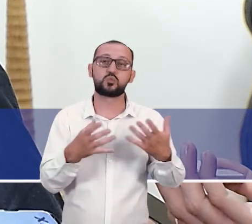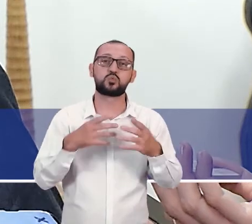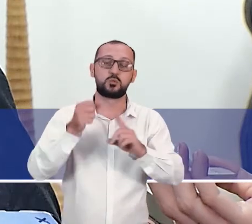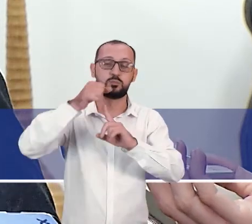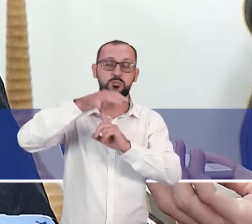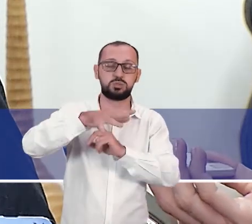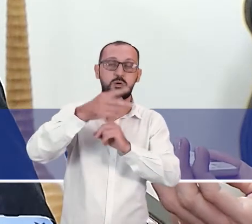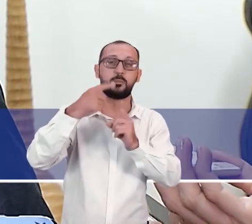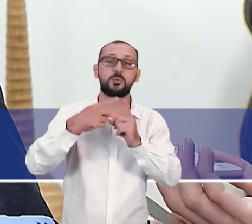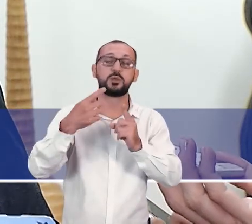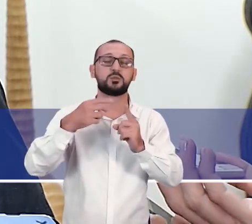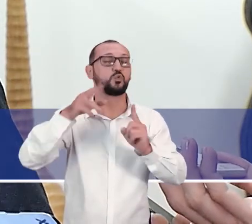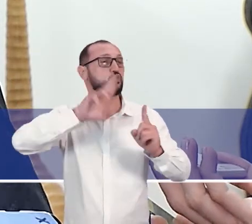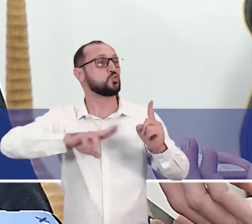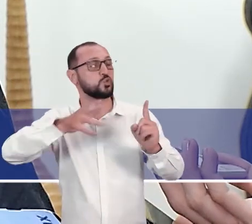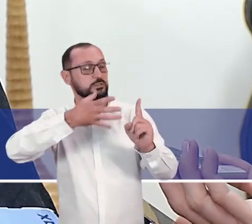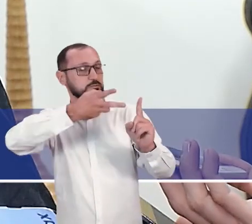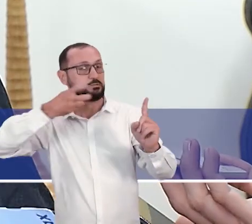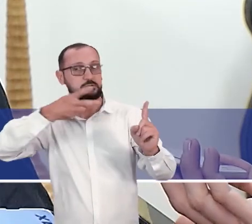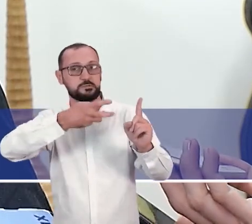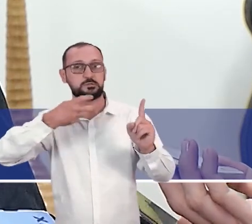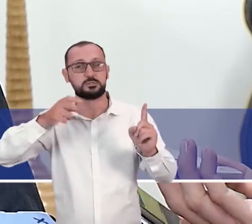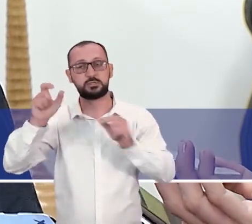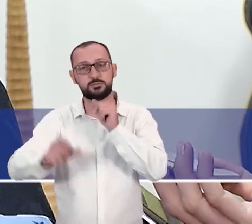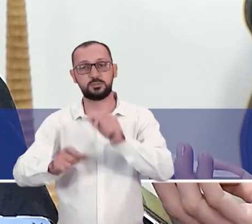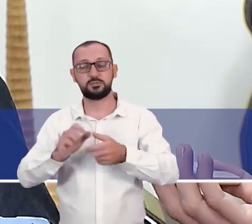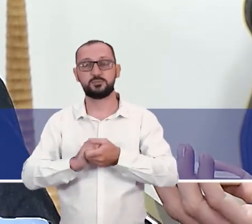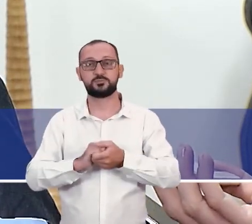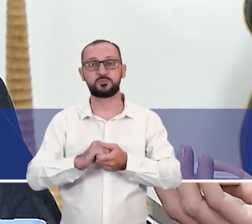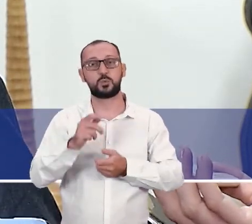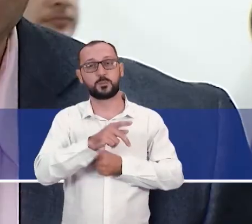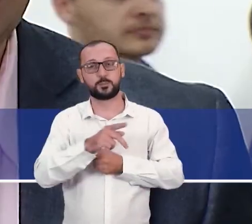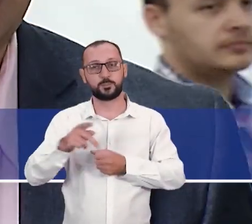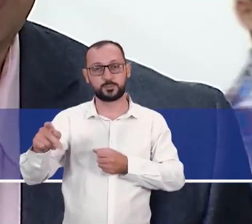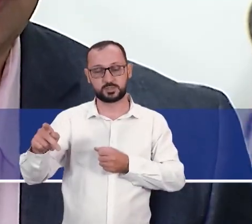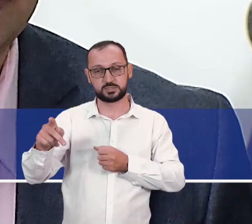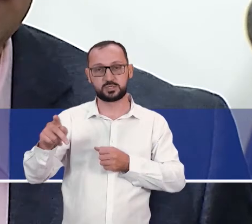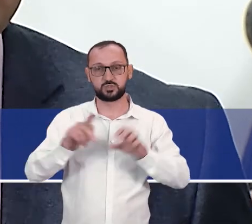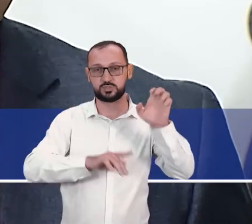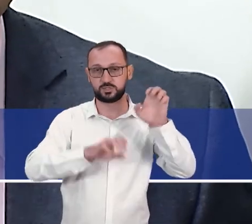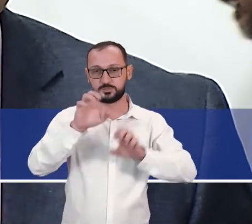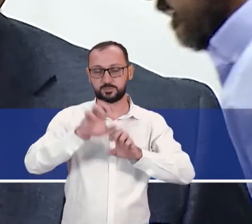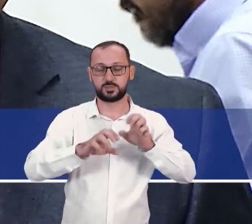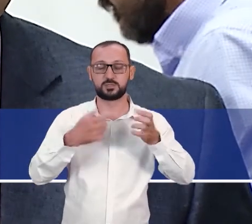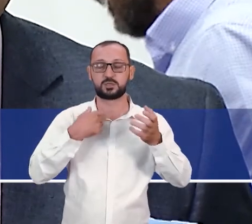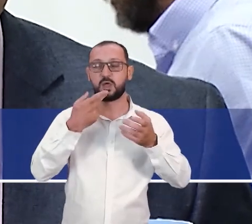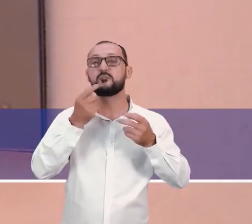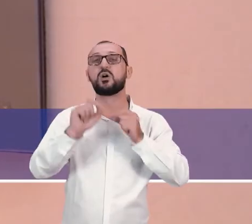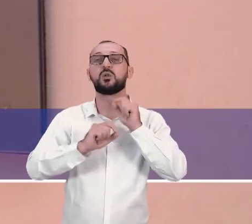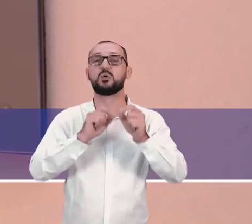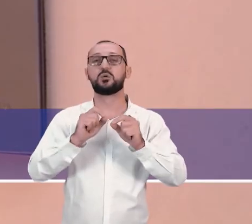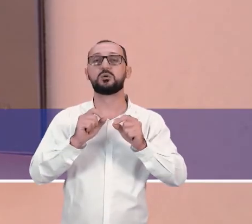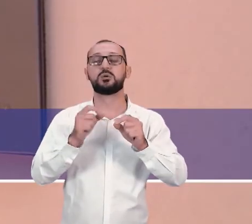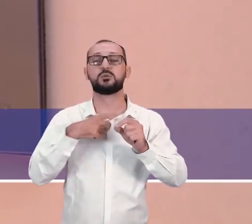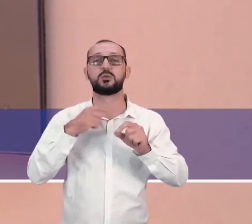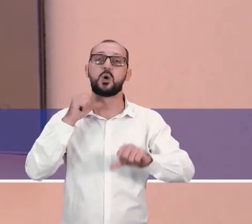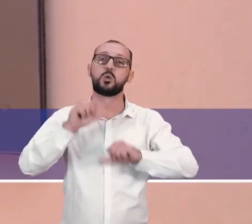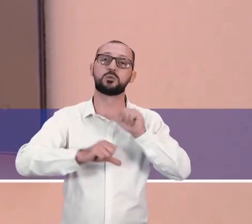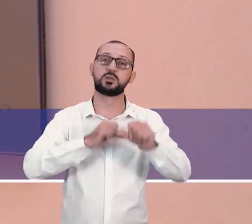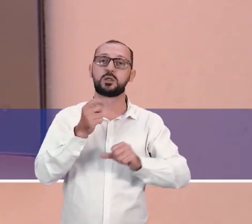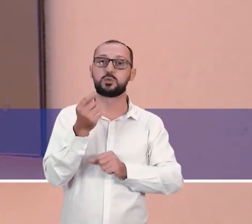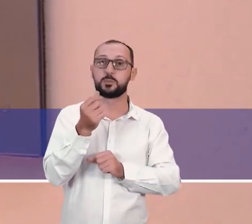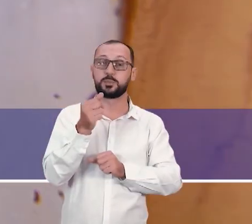para ampliar essas subestações em virtude da carga, ou seja, do consumo dos nossos clientes. O presidente da concessionária no estado descartou